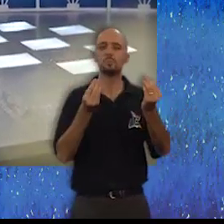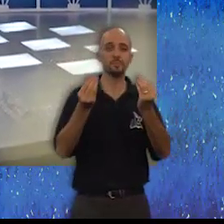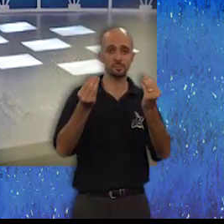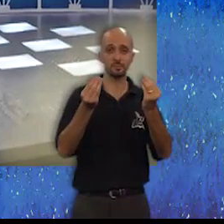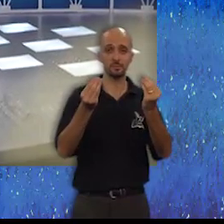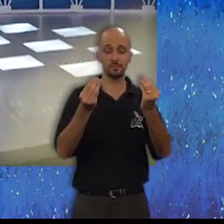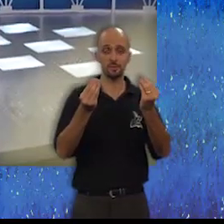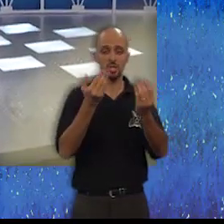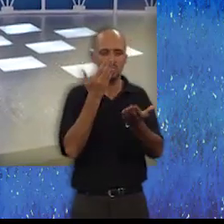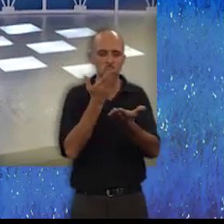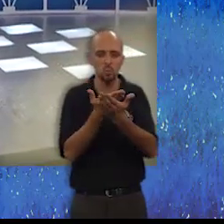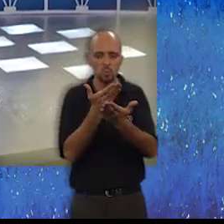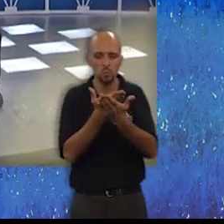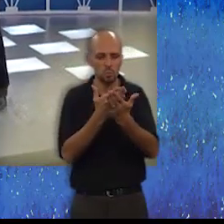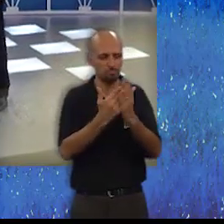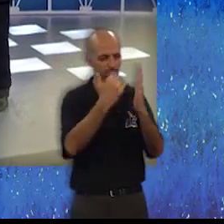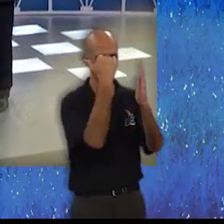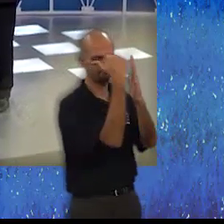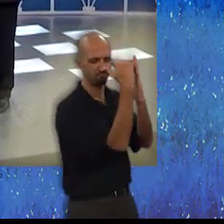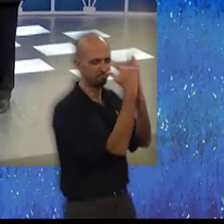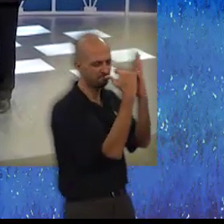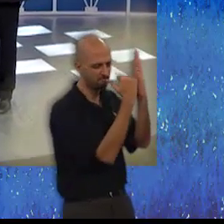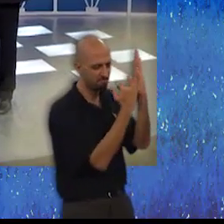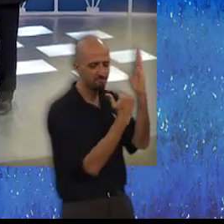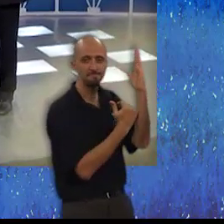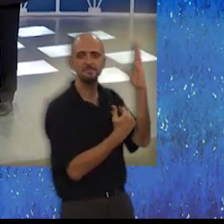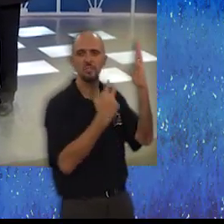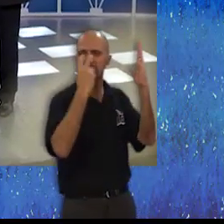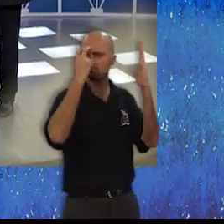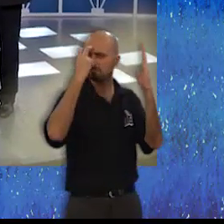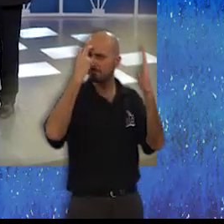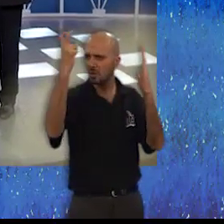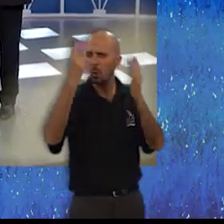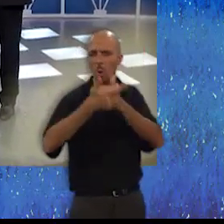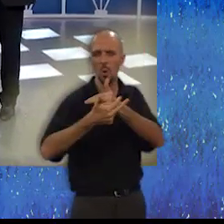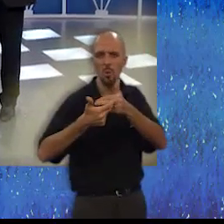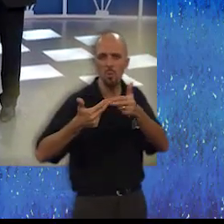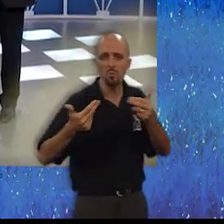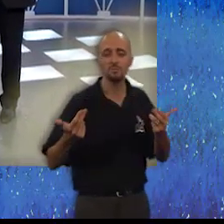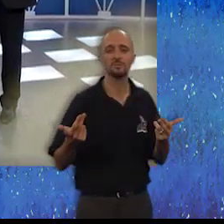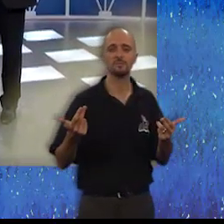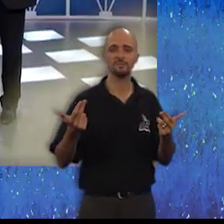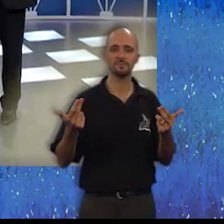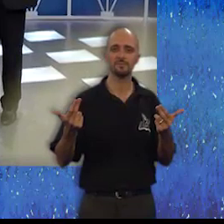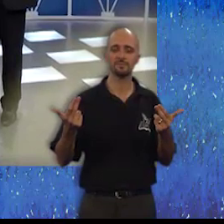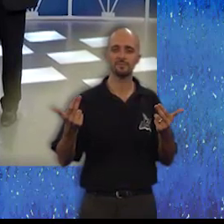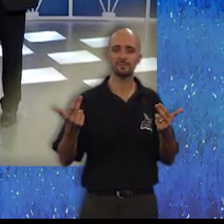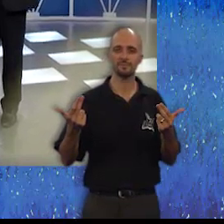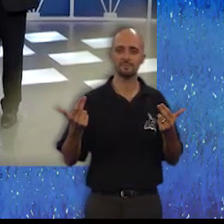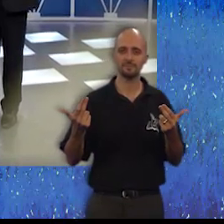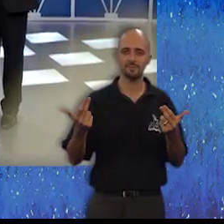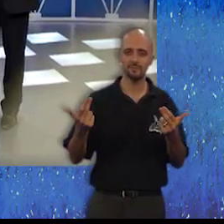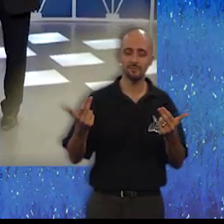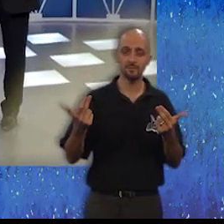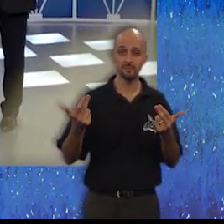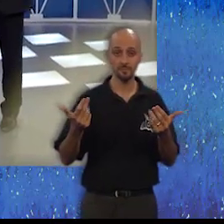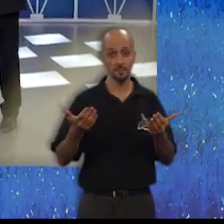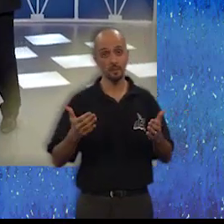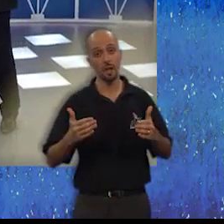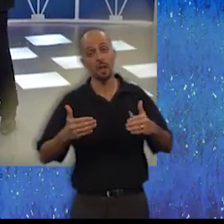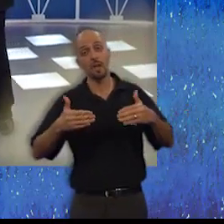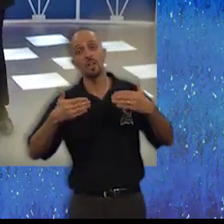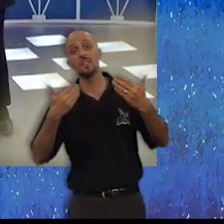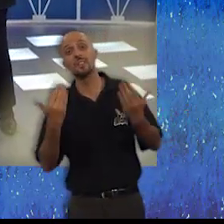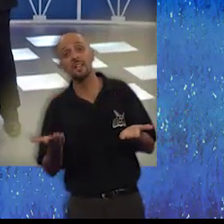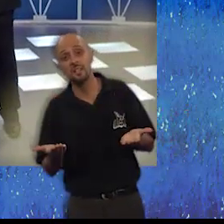lógica, dos seus estudos, da sua capacidade intelectual, dos seus negócios, entendeu? E ele vem e